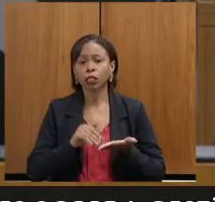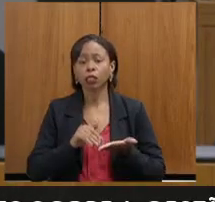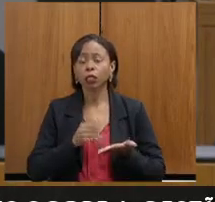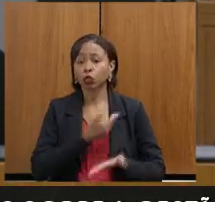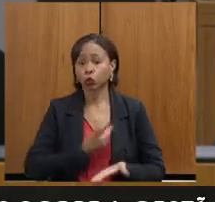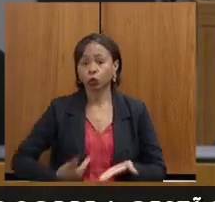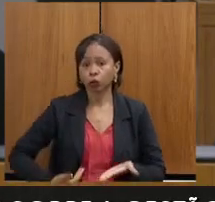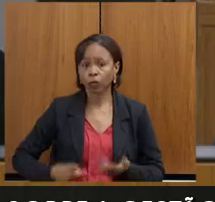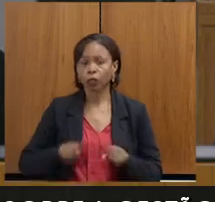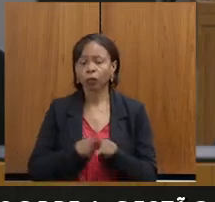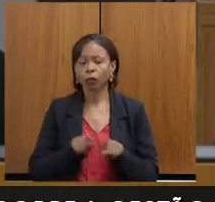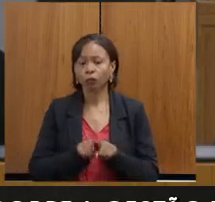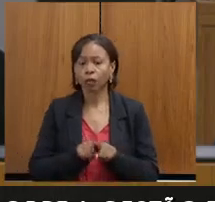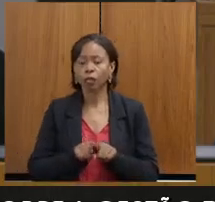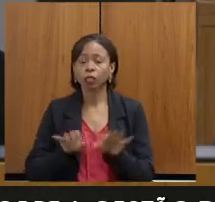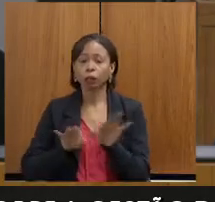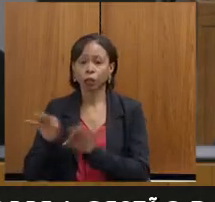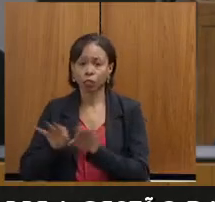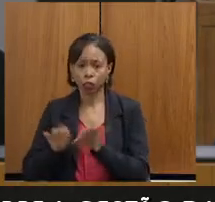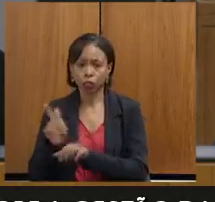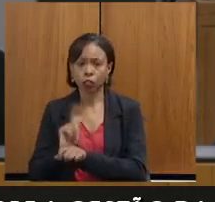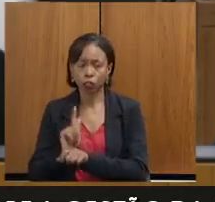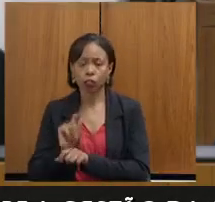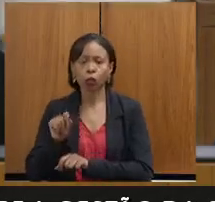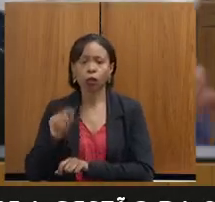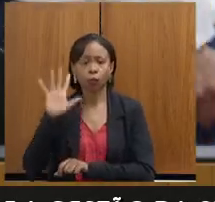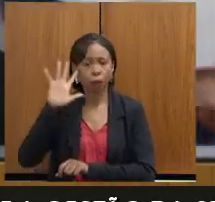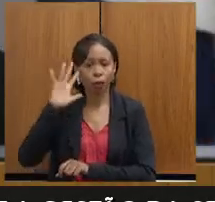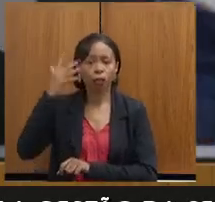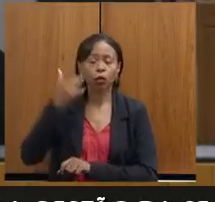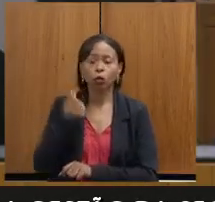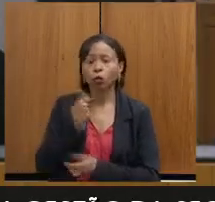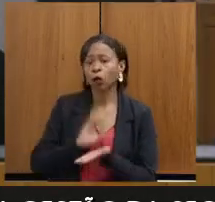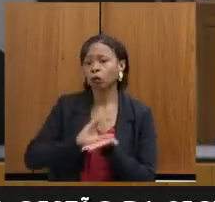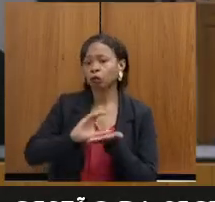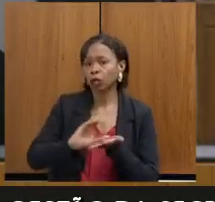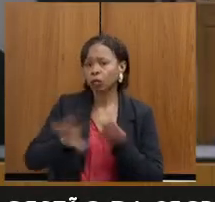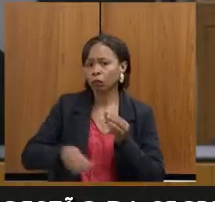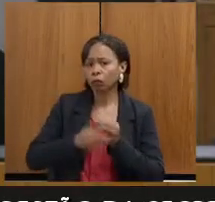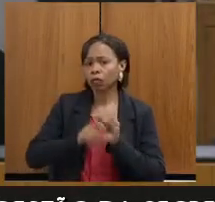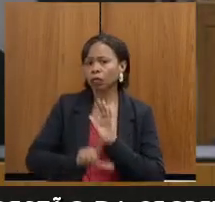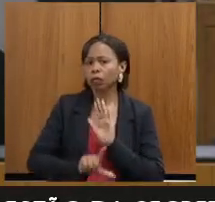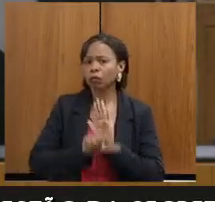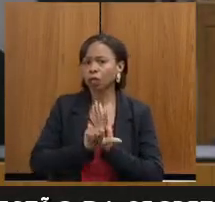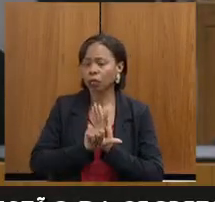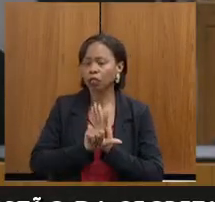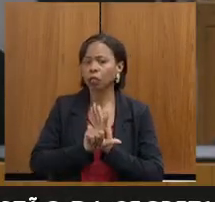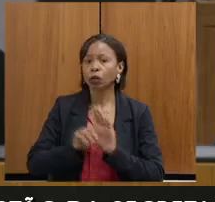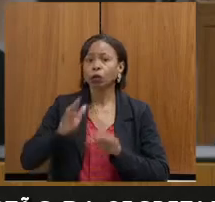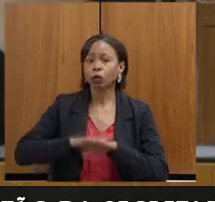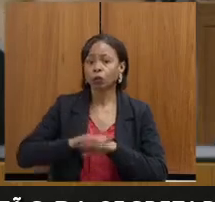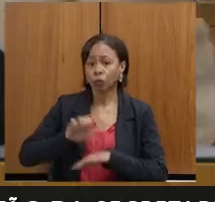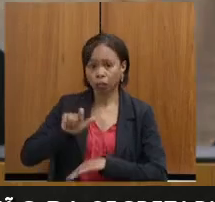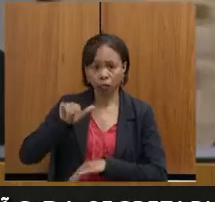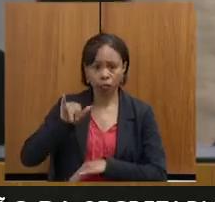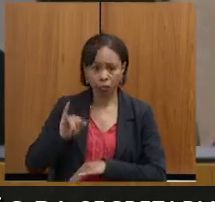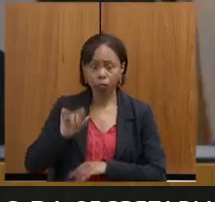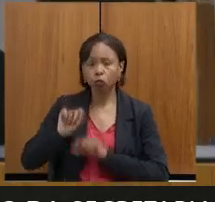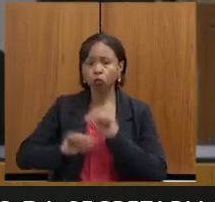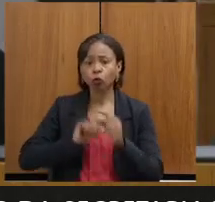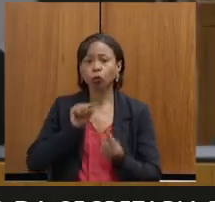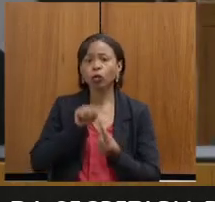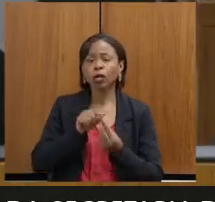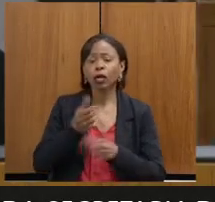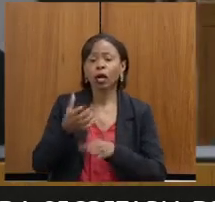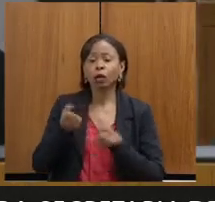e é Secretaria de Estado poder saber de gestão pedir providências para que o recurso resultante da emenda parlamentar impositiva divisão de autoridade alegria deixe lá na